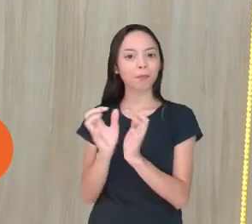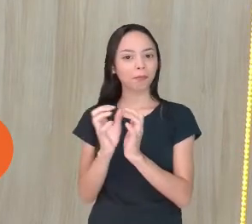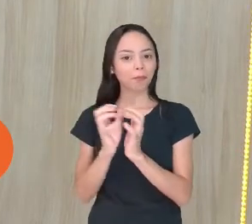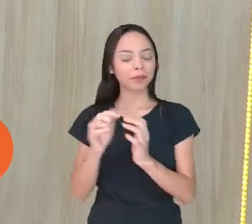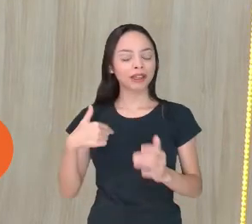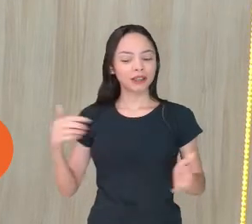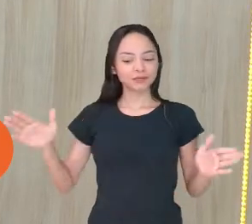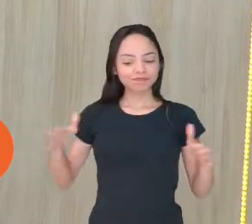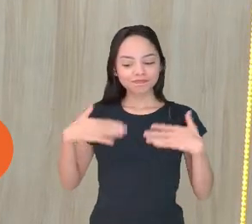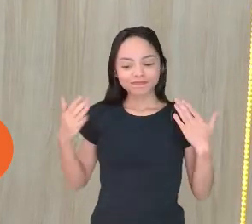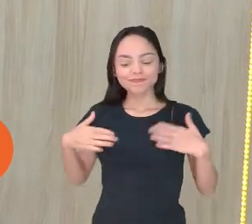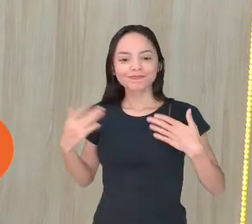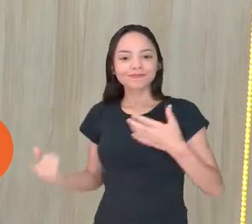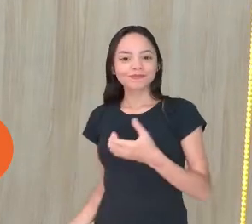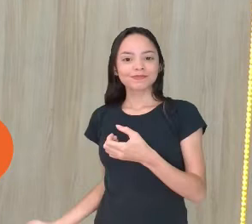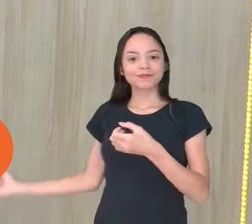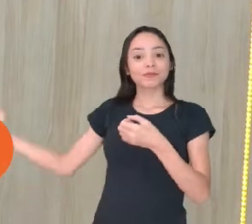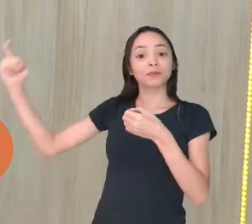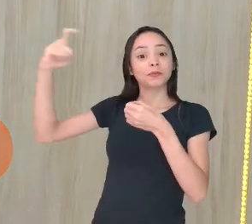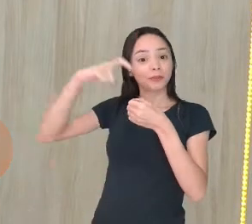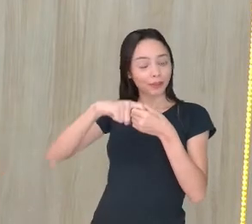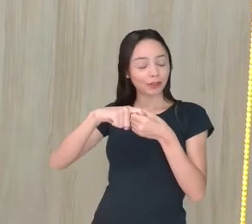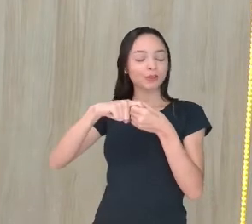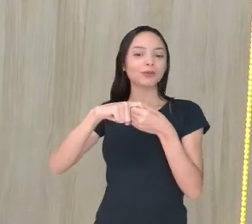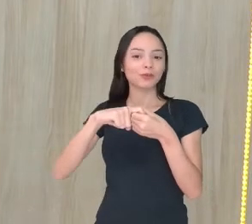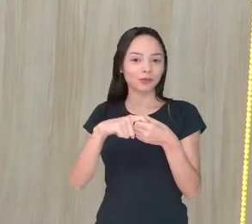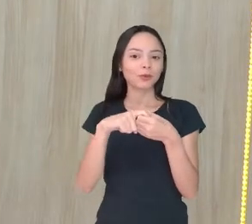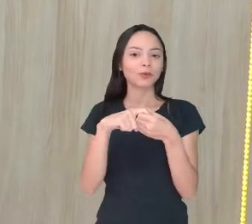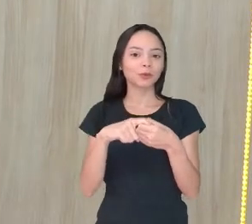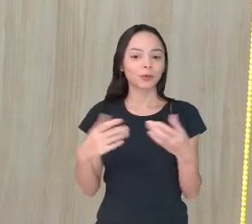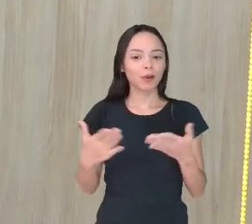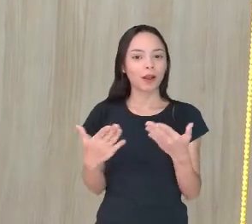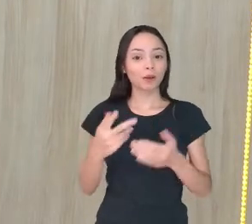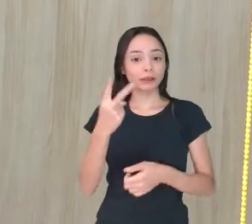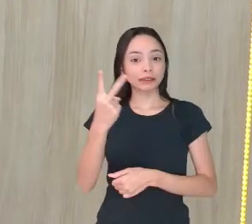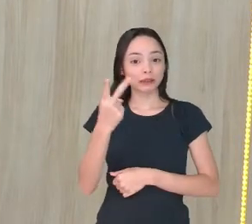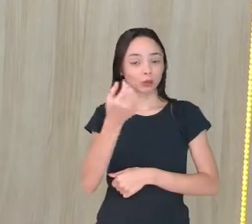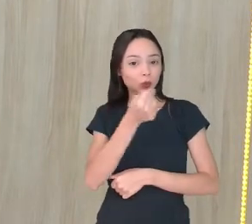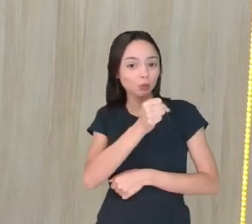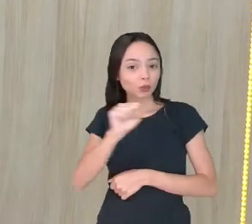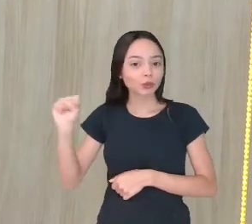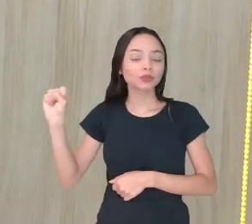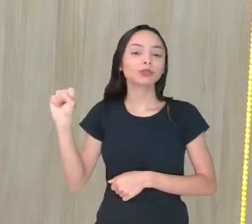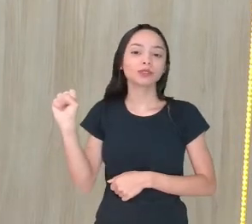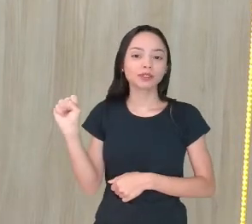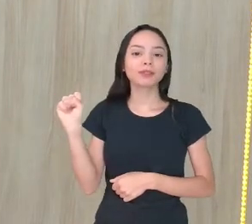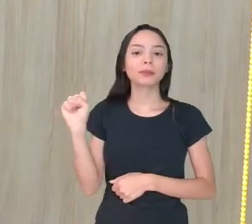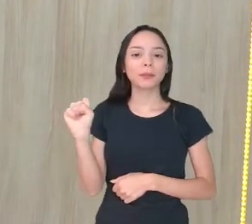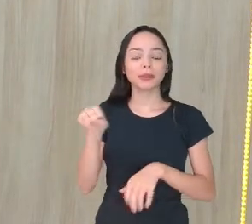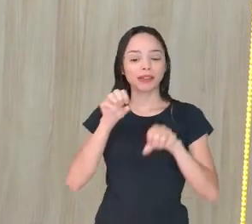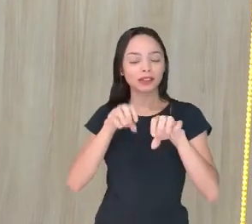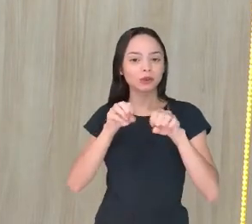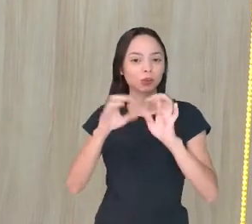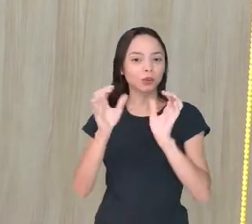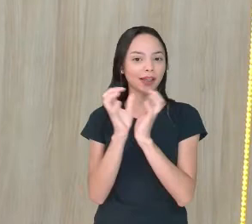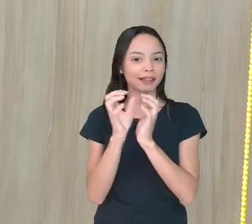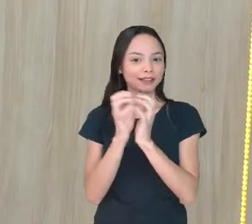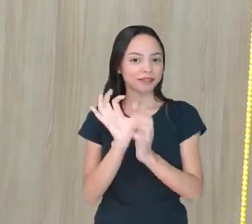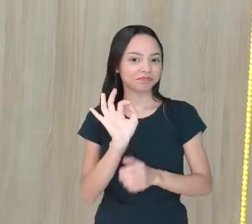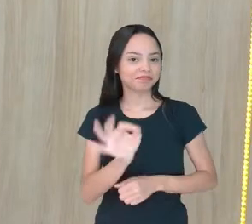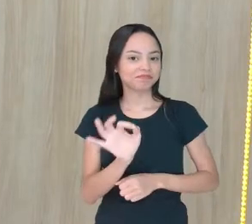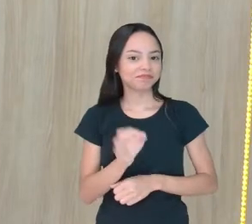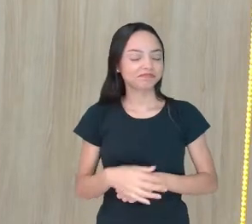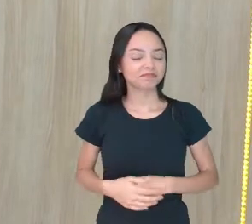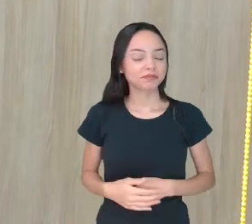nós estamos retornando para o nosso segundo semestre letivo pelo Educa Recife, e nós vamos